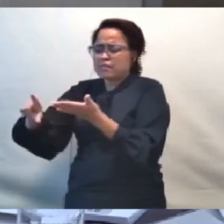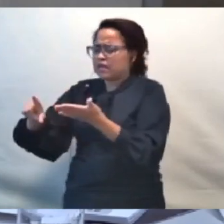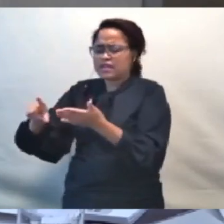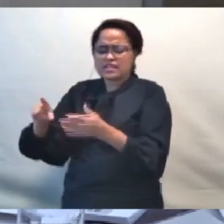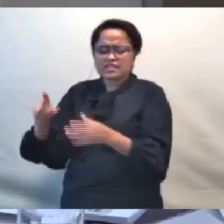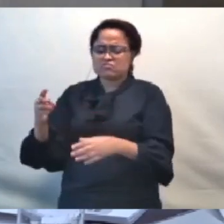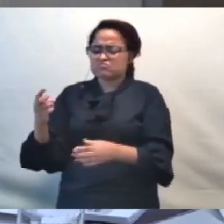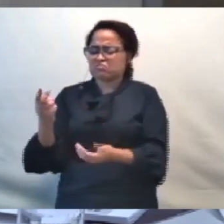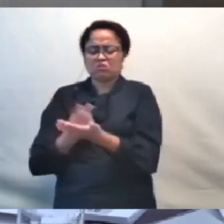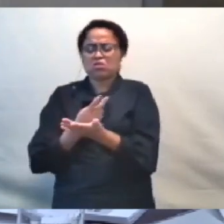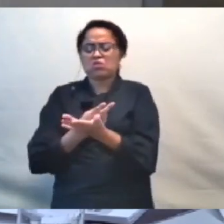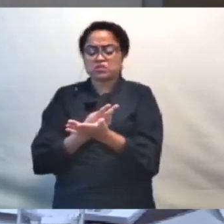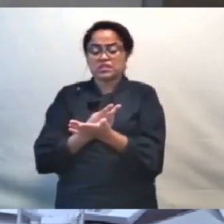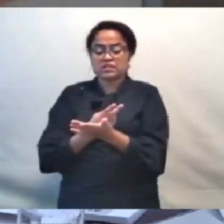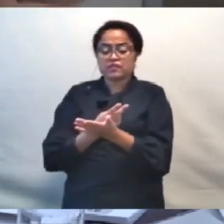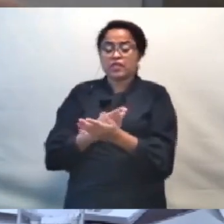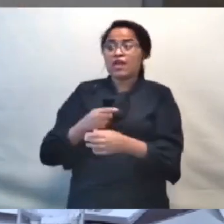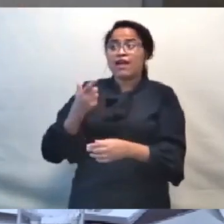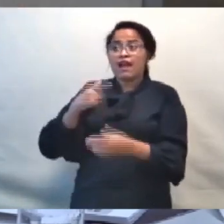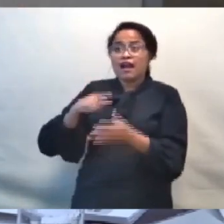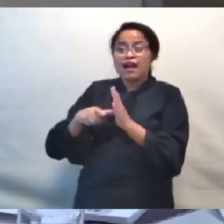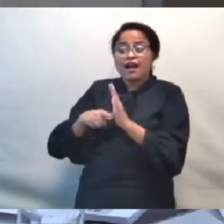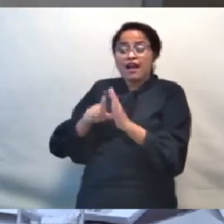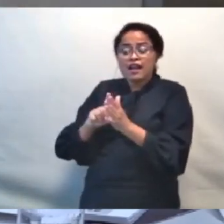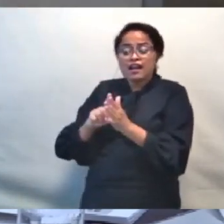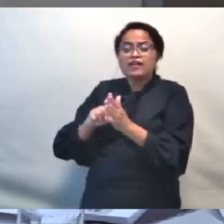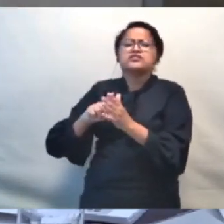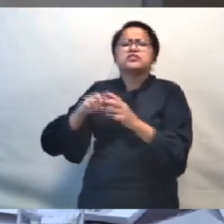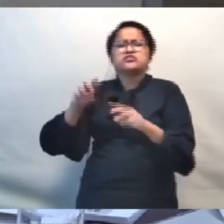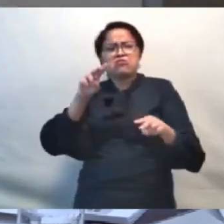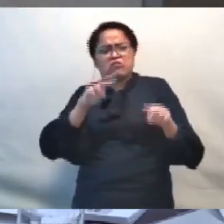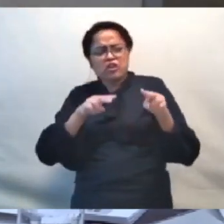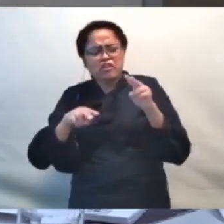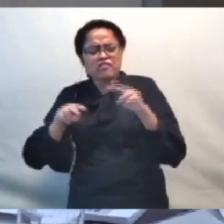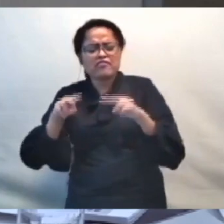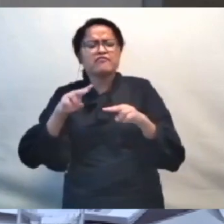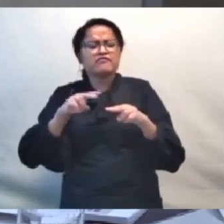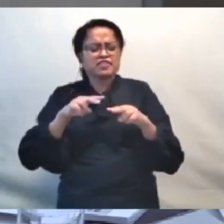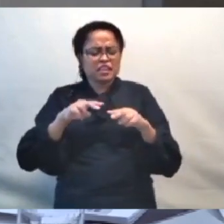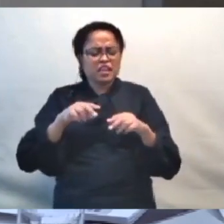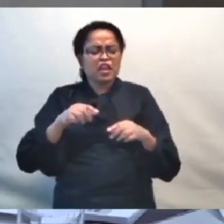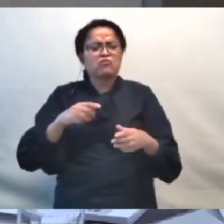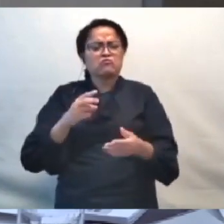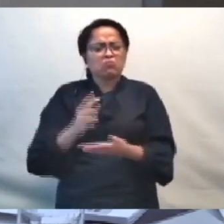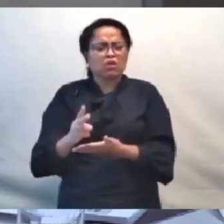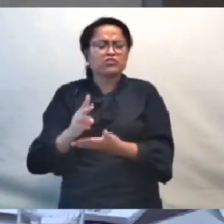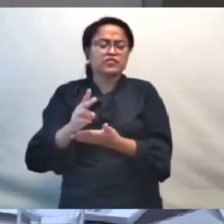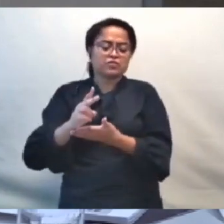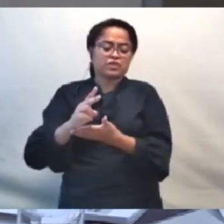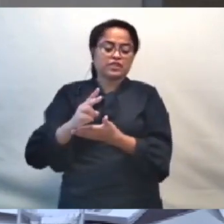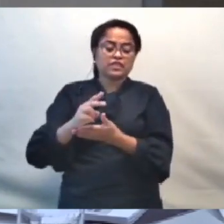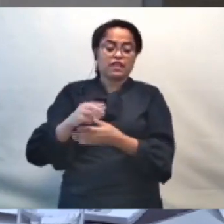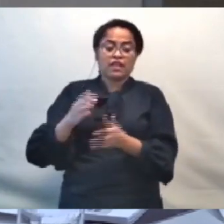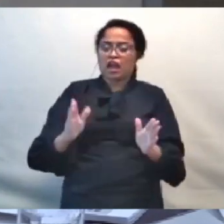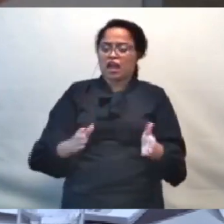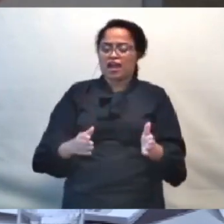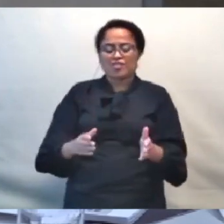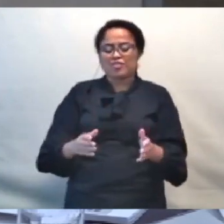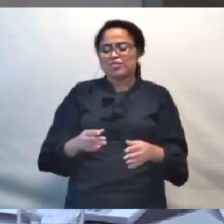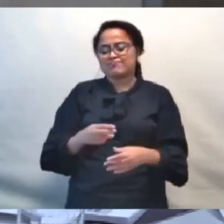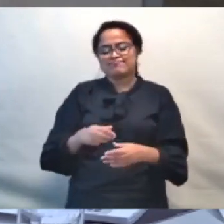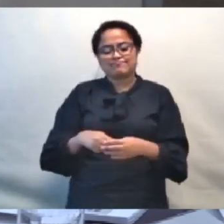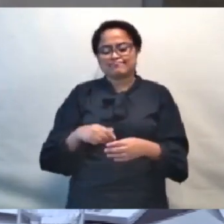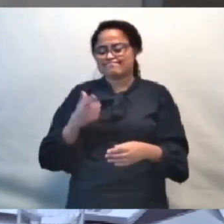mais frequente. Agora parece assim, que desapareceu todo mundo. Né? Então, falta mais contratação. Agora, né, em decretado